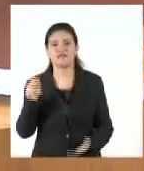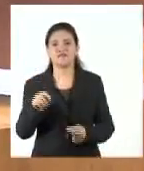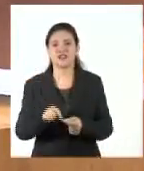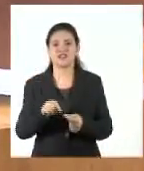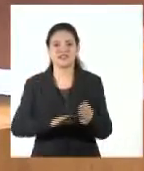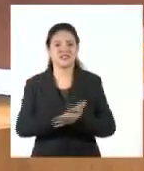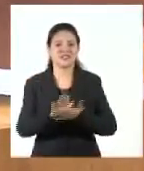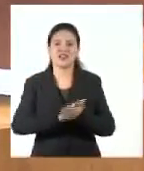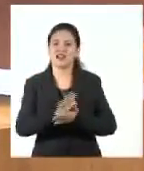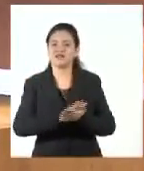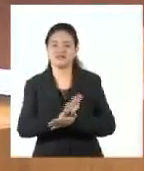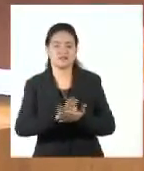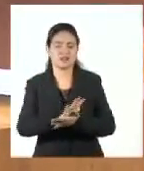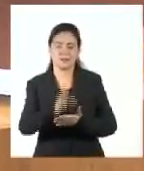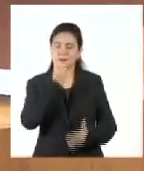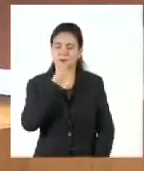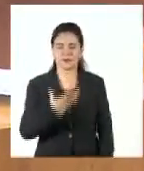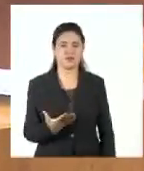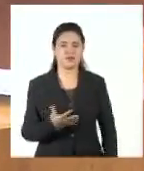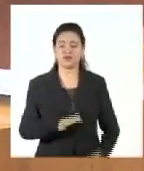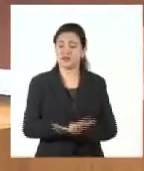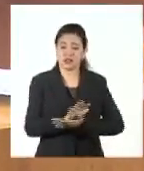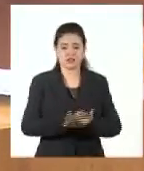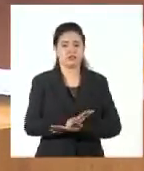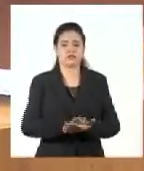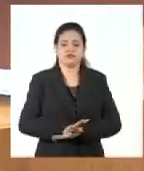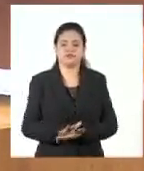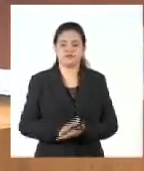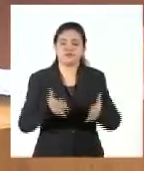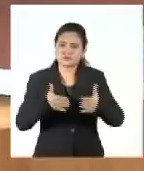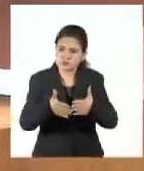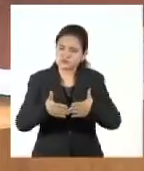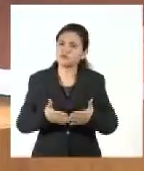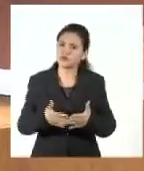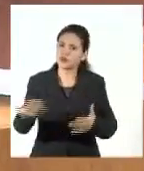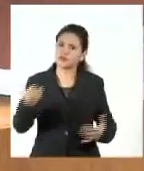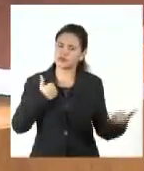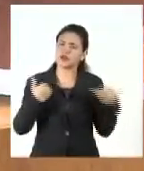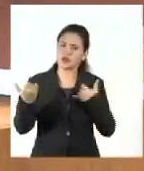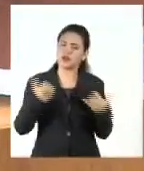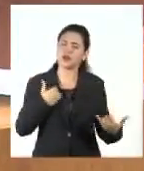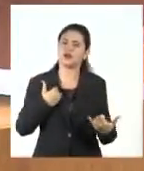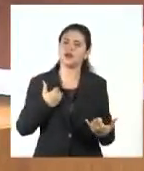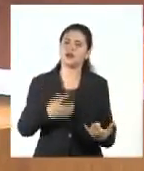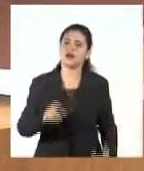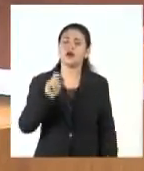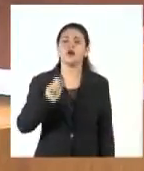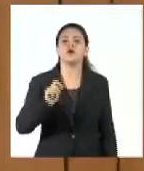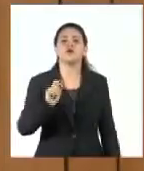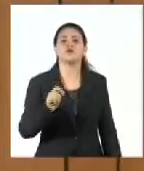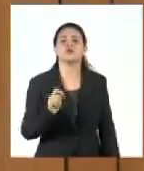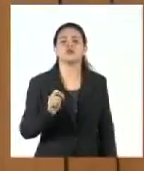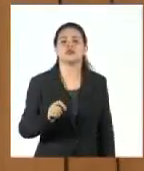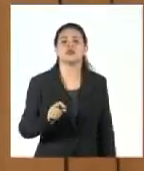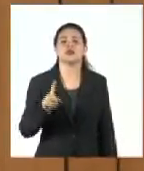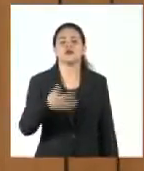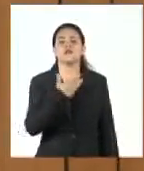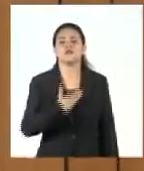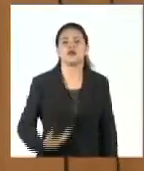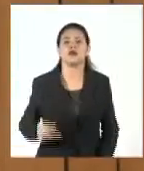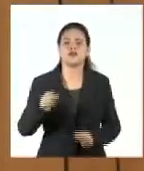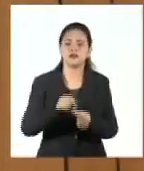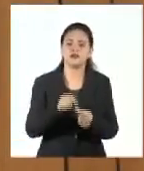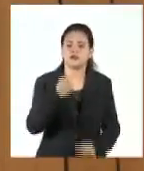Me diga, eu quero que me digam, me diz uma área que o governador tenha demonstrado competência. Eu ainda não